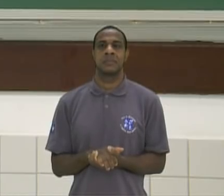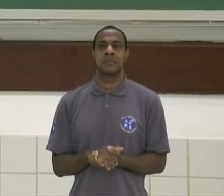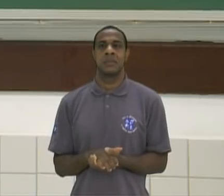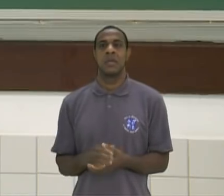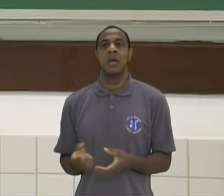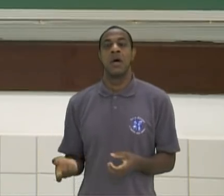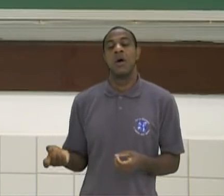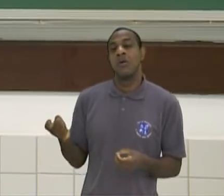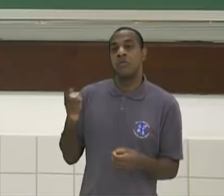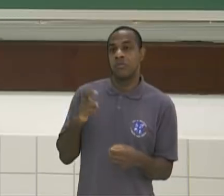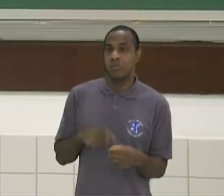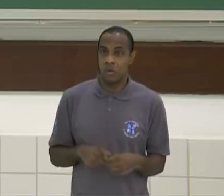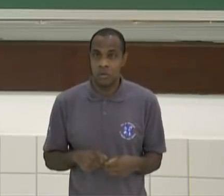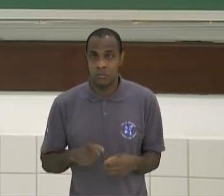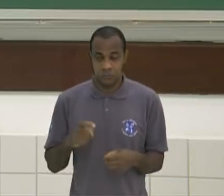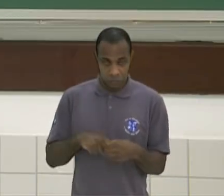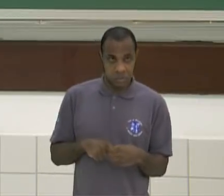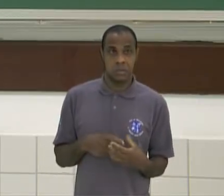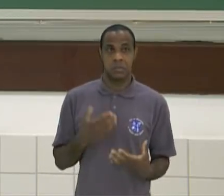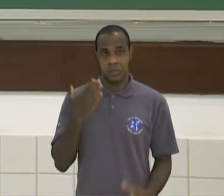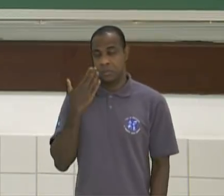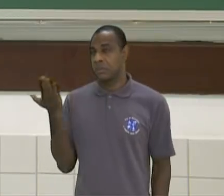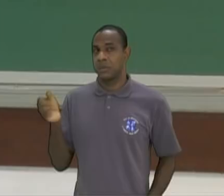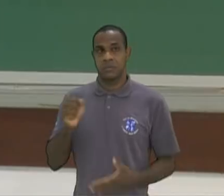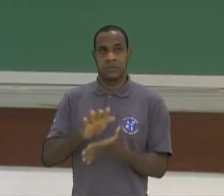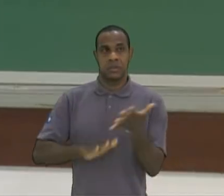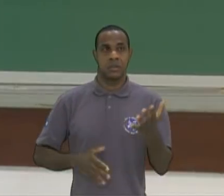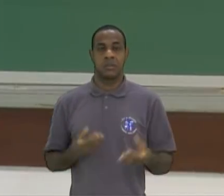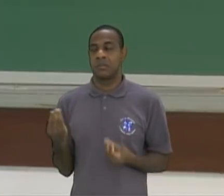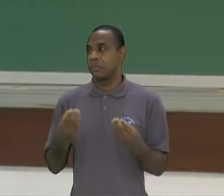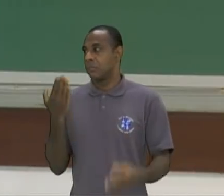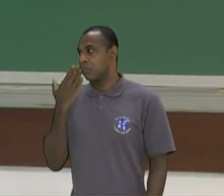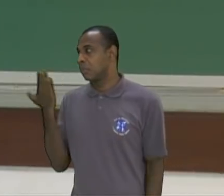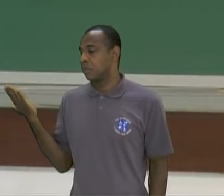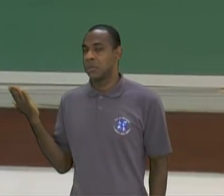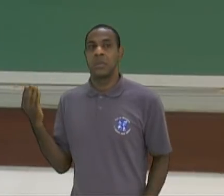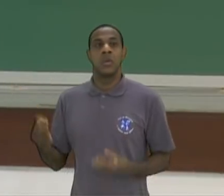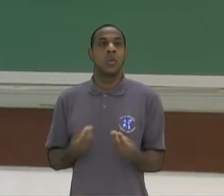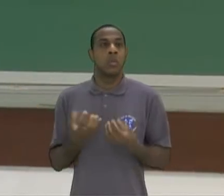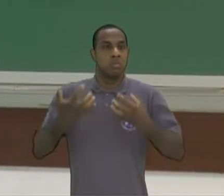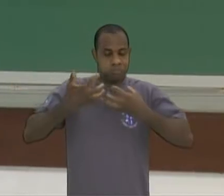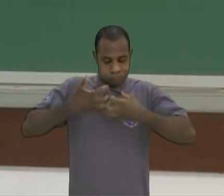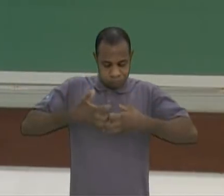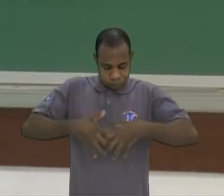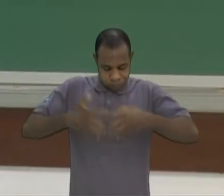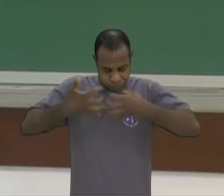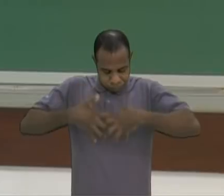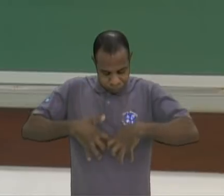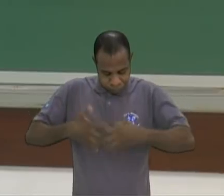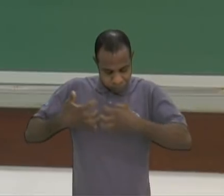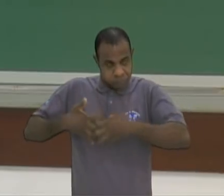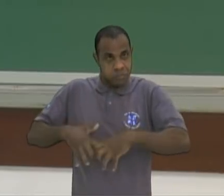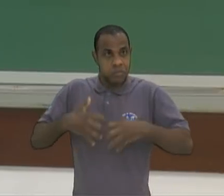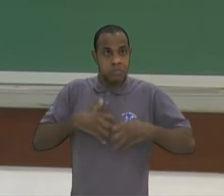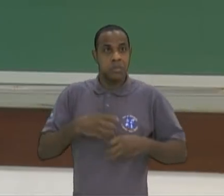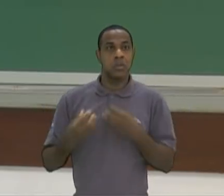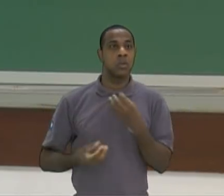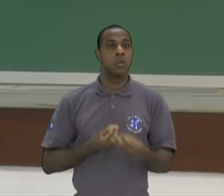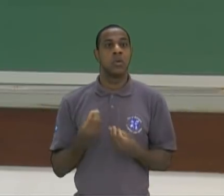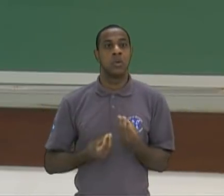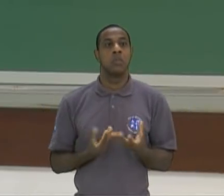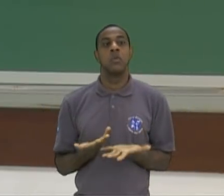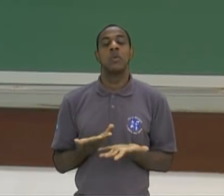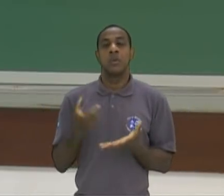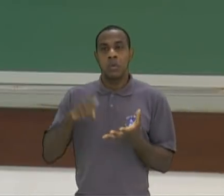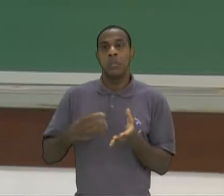Voltamos então, galera, com a correção do exercício, que era o quê? Segundo a fisiologia, como funciona o mecanismo muscular de agonista e